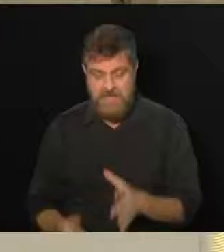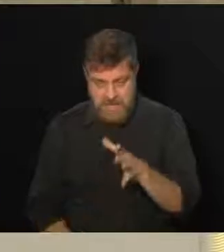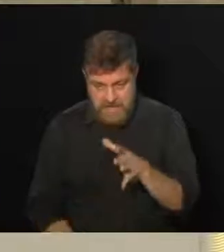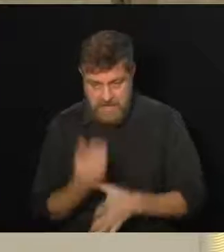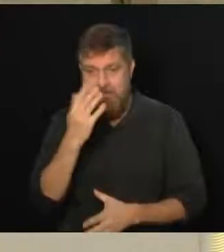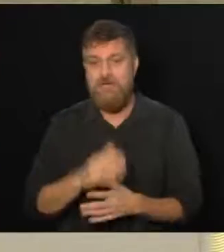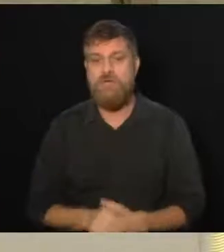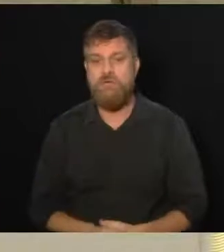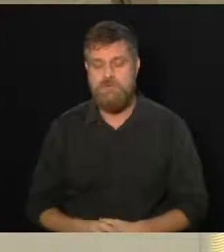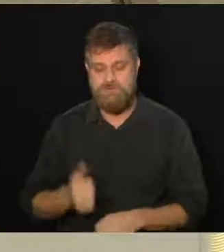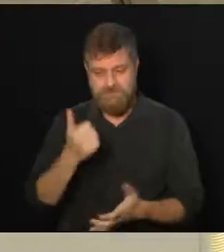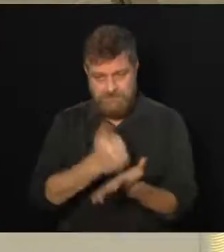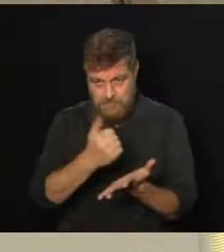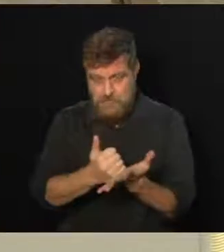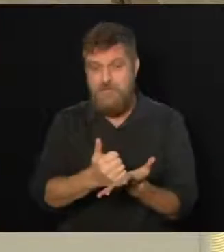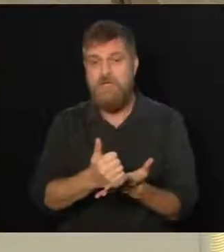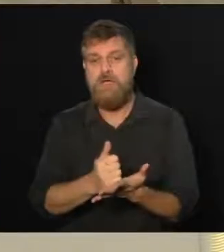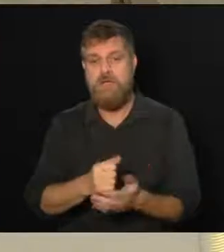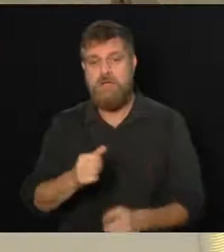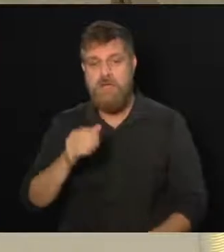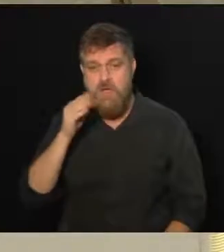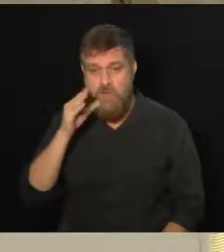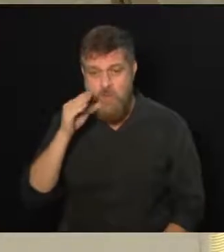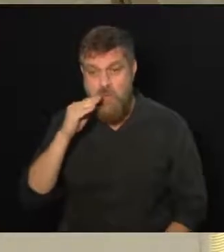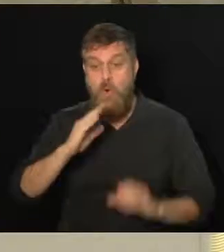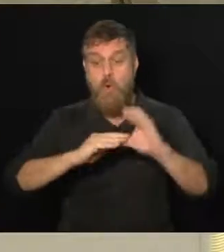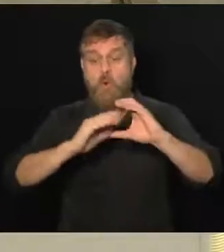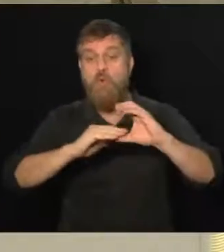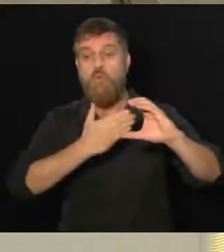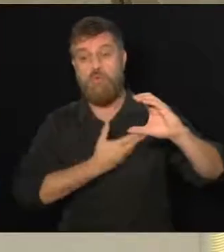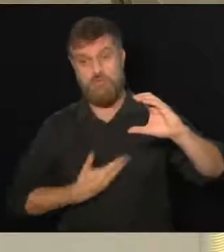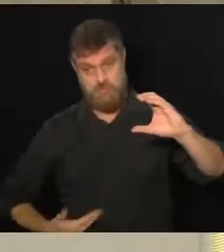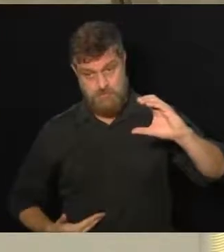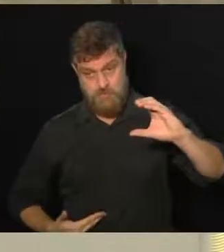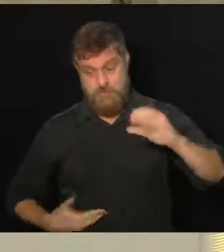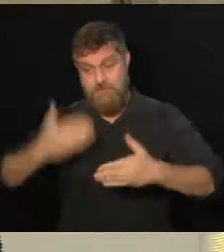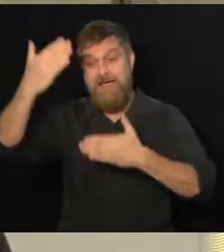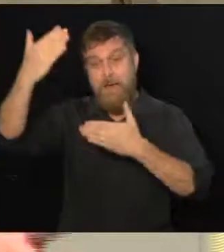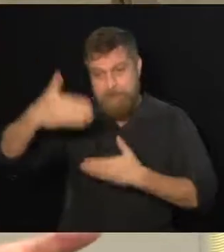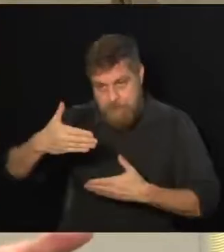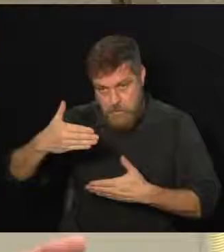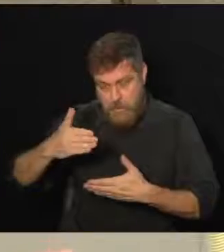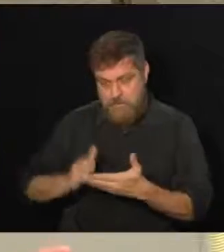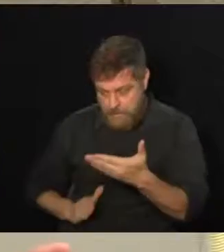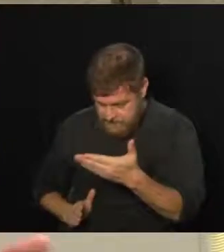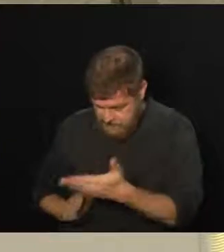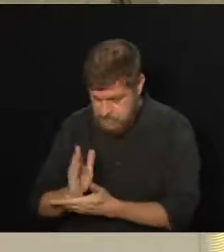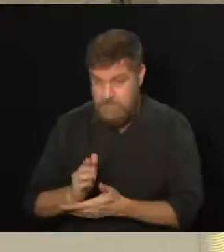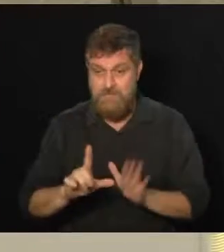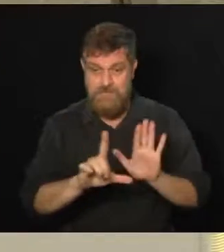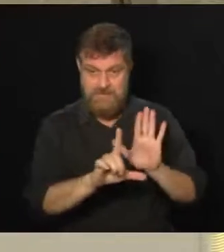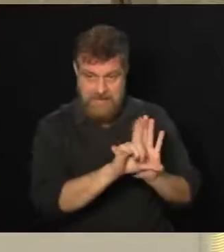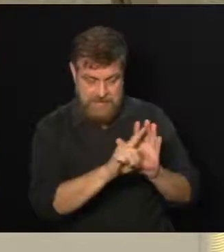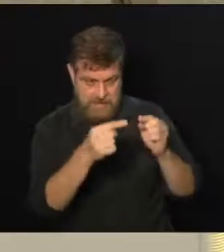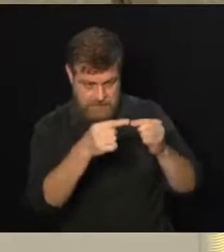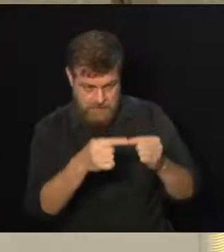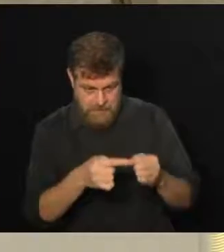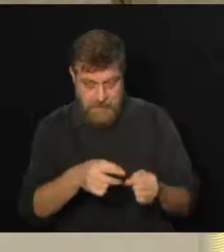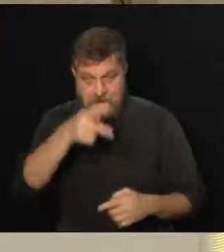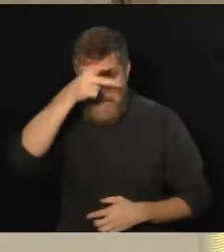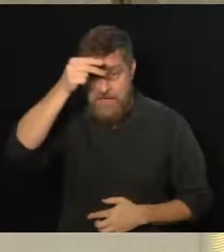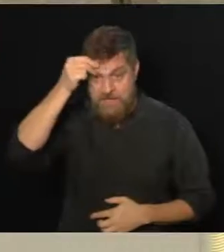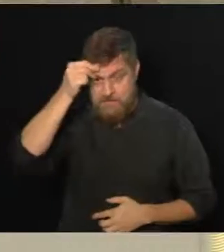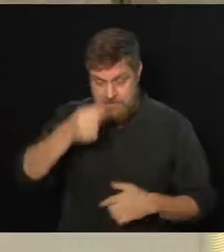esses cargos, que vão ser preenchidos por concurso público. Então, após a aprovação da lei, a prefeitura,